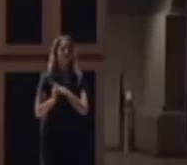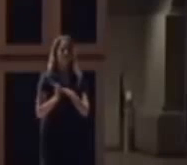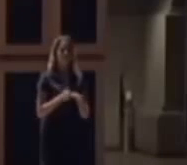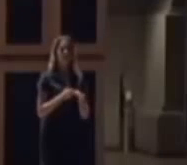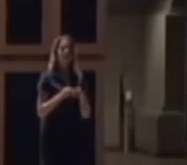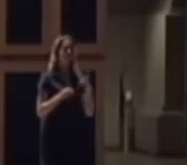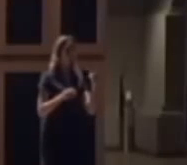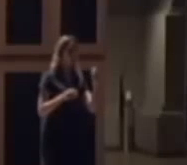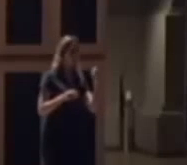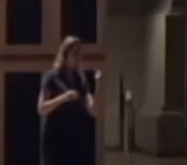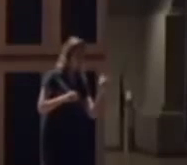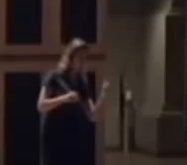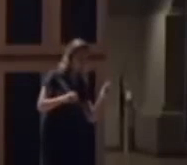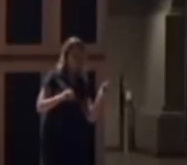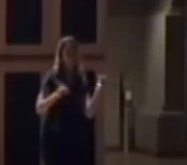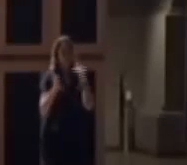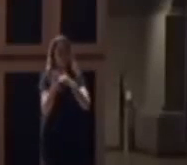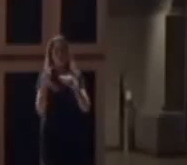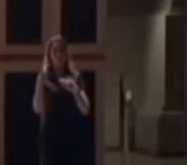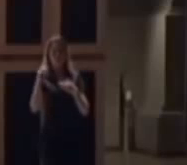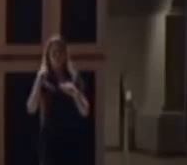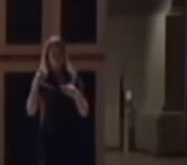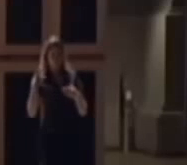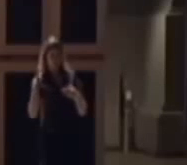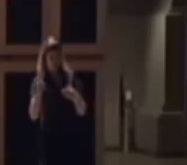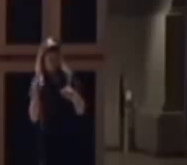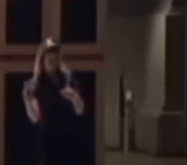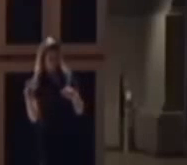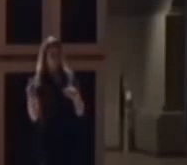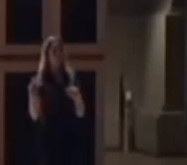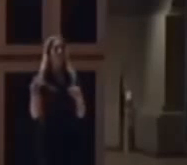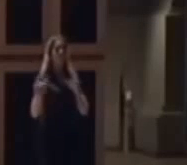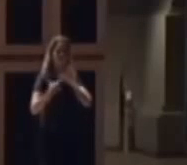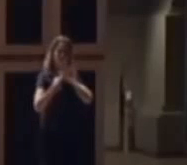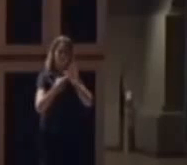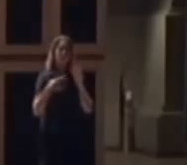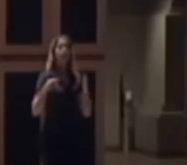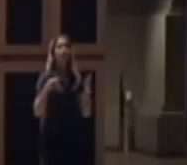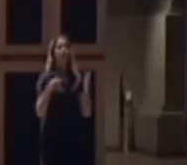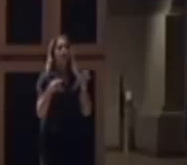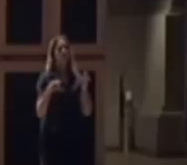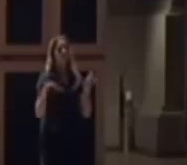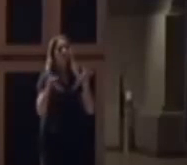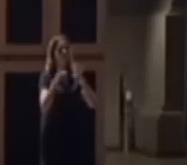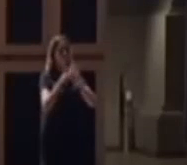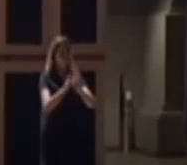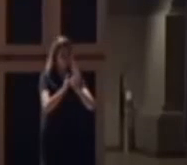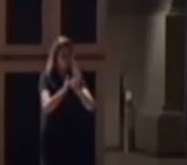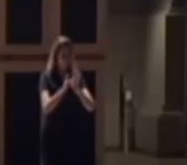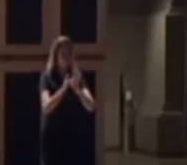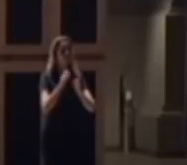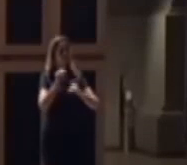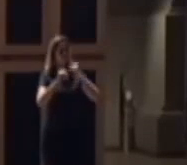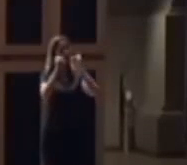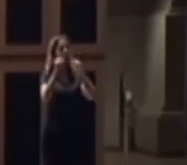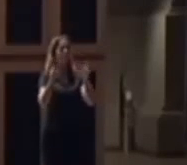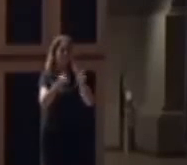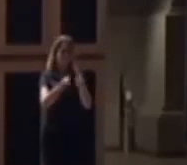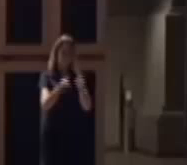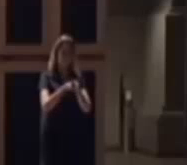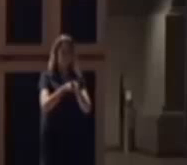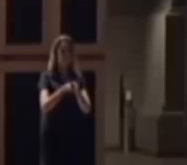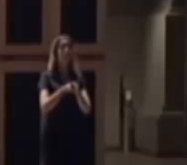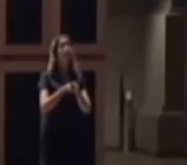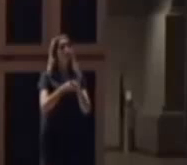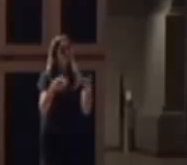de 2011 e 2014, um diagnóstico da implementação do modelo de parcerias e a implementação de mecanismos de aprimoramento. Esse ano mesmo, nós tivemos